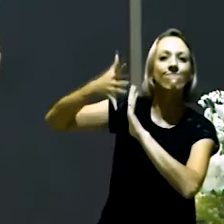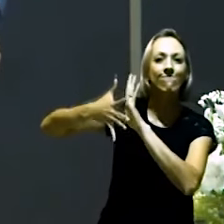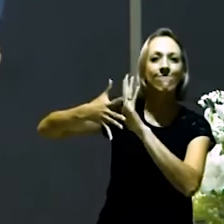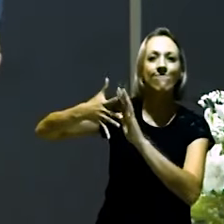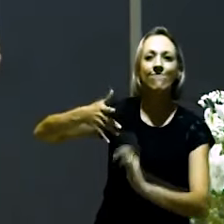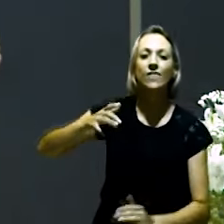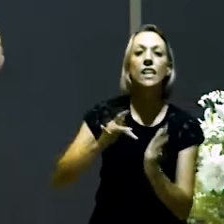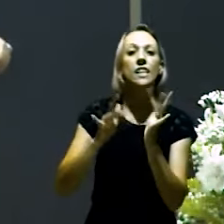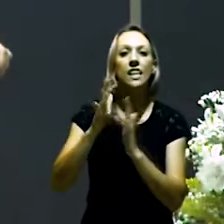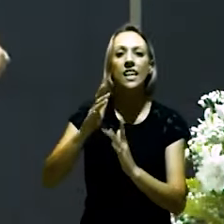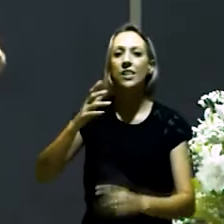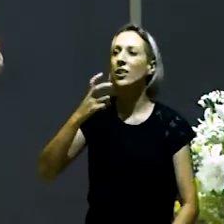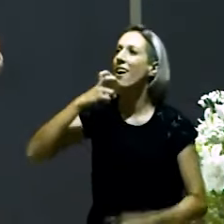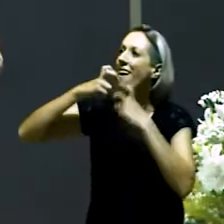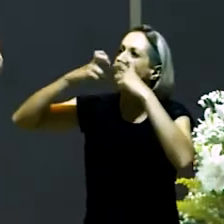eu venci.